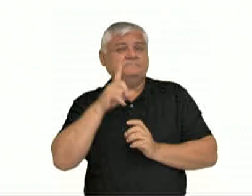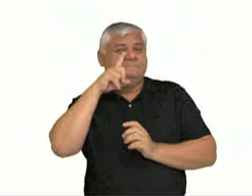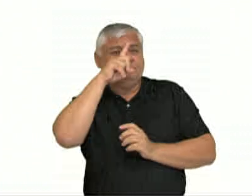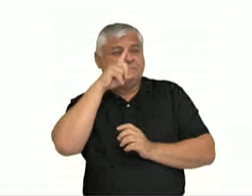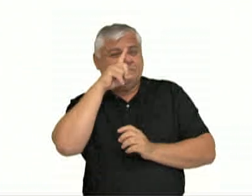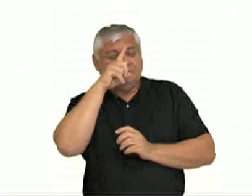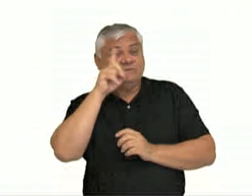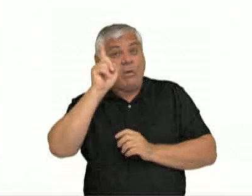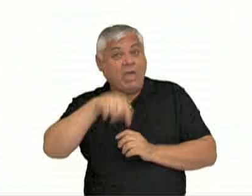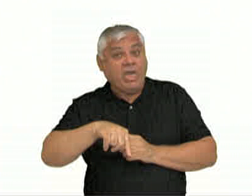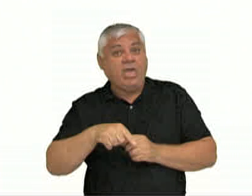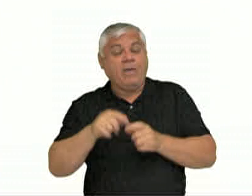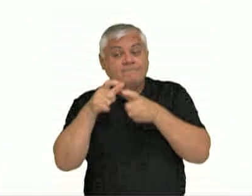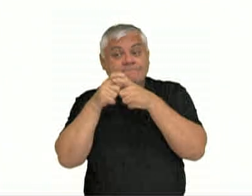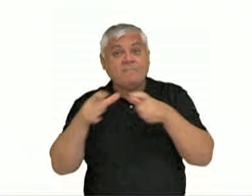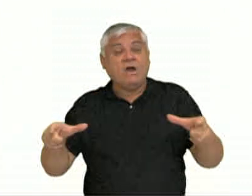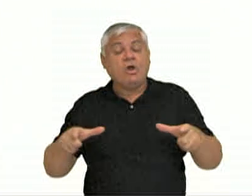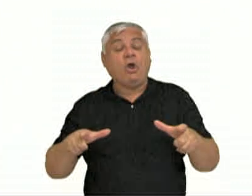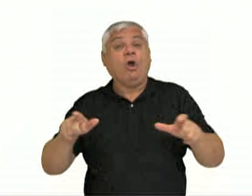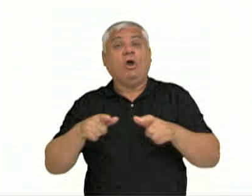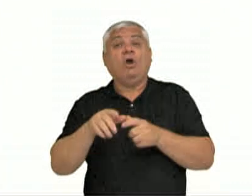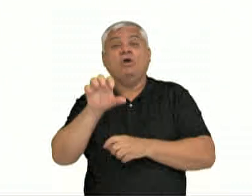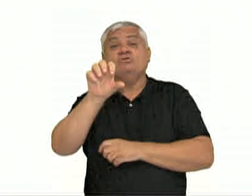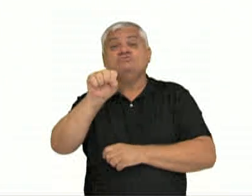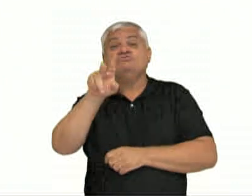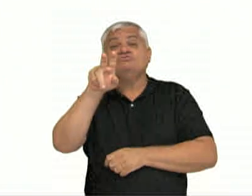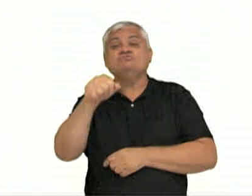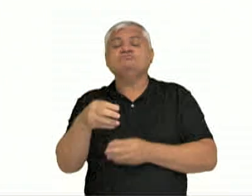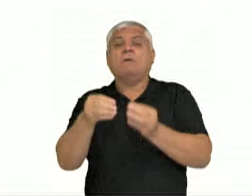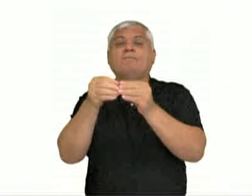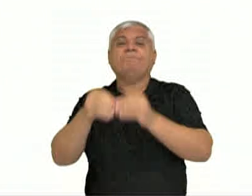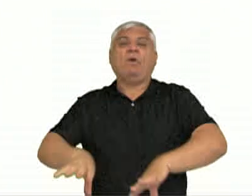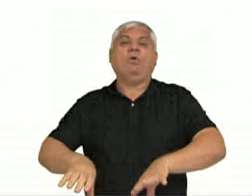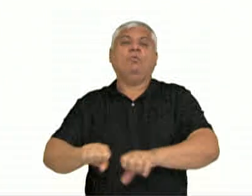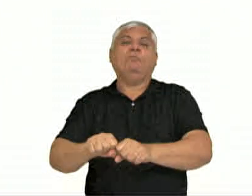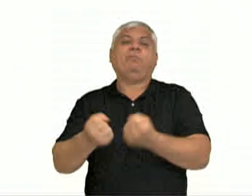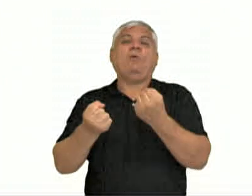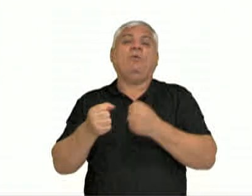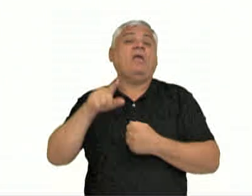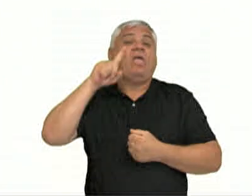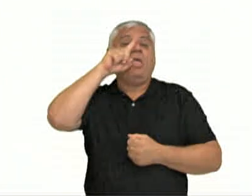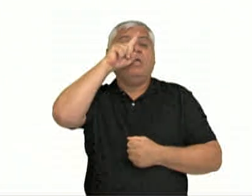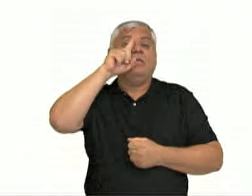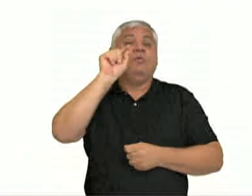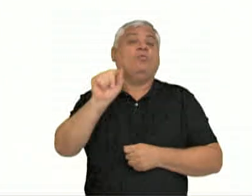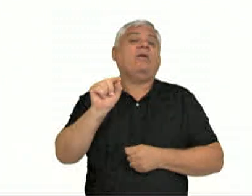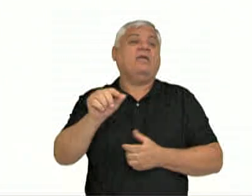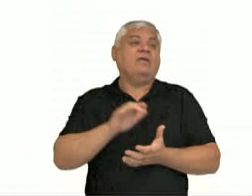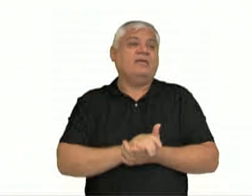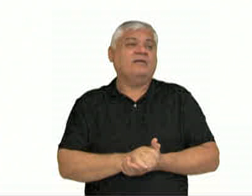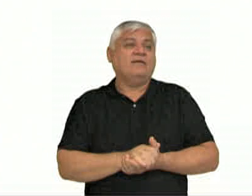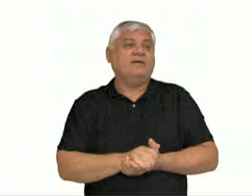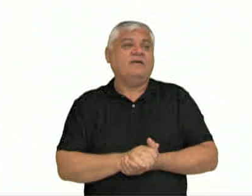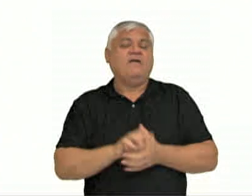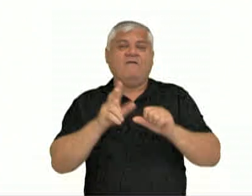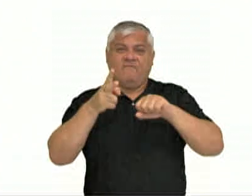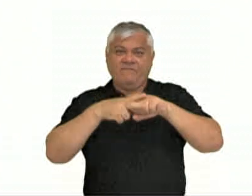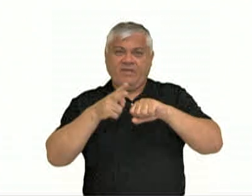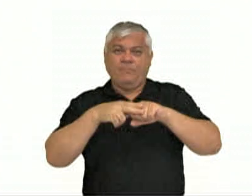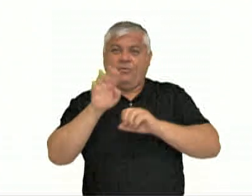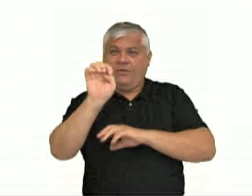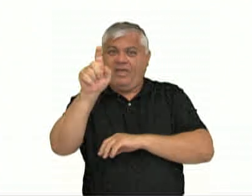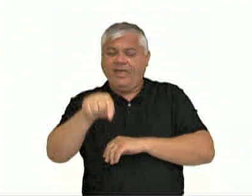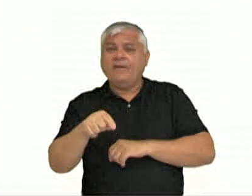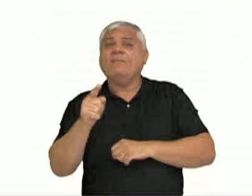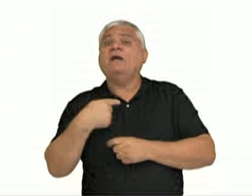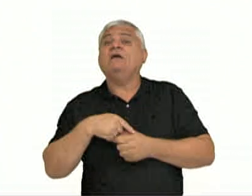é que os sistemas de saúde entrem em colapso. O maior risco é. Achei o verbo. O